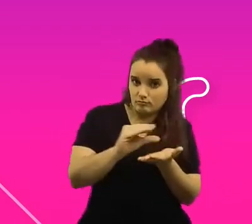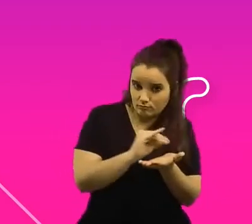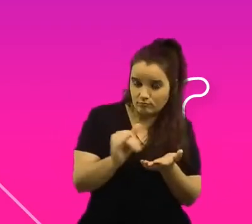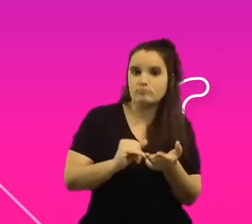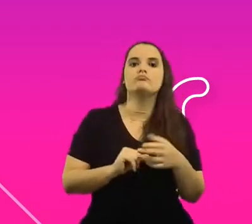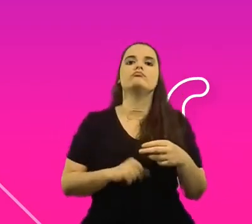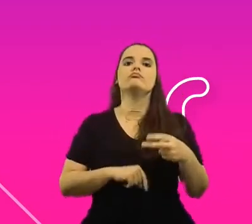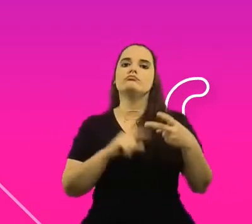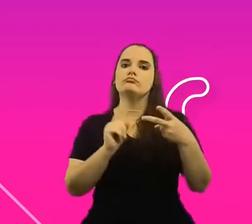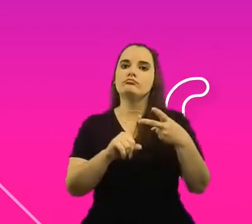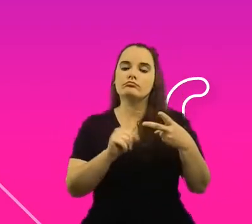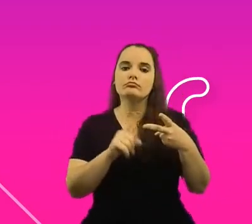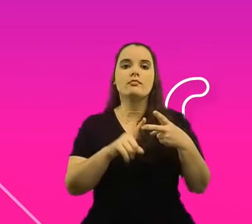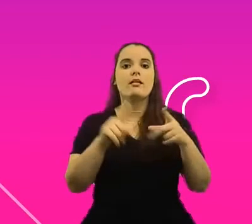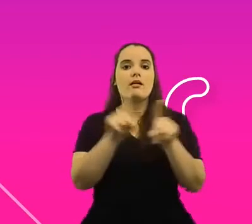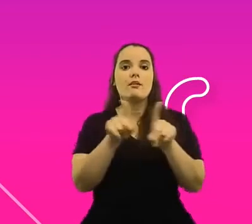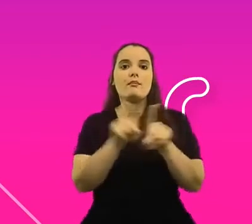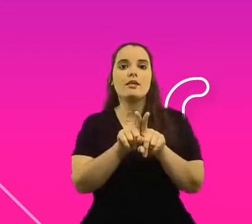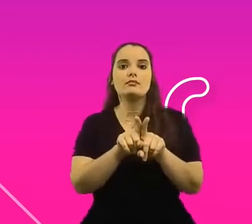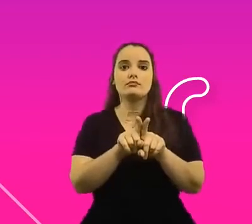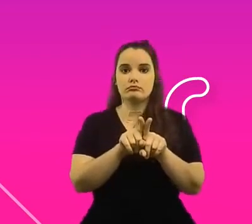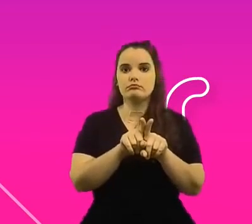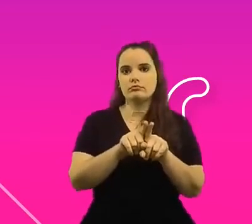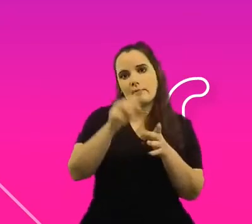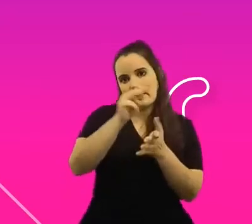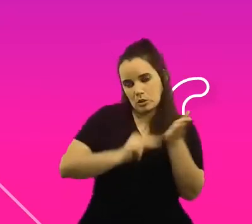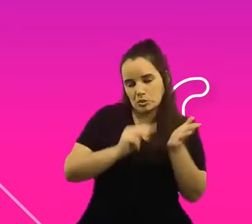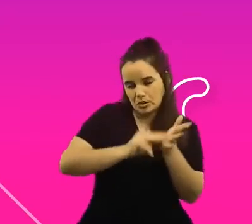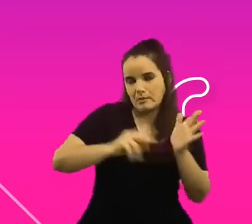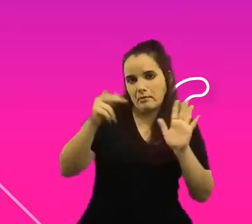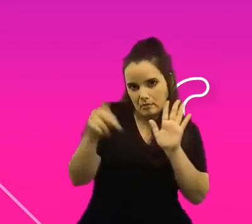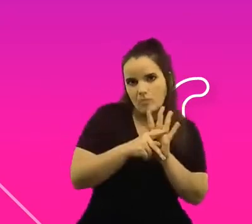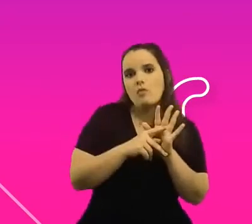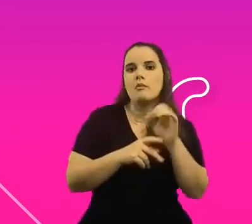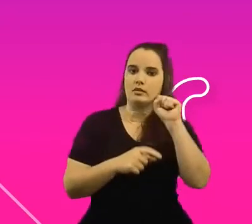com a metodologia do SGB.